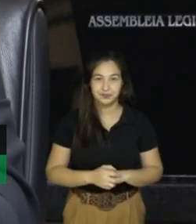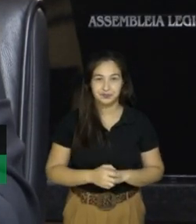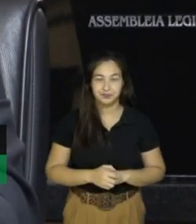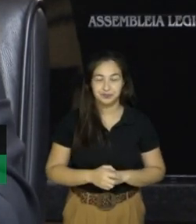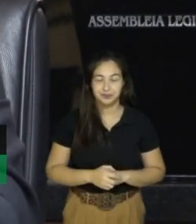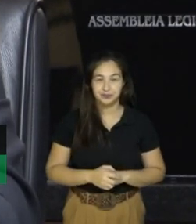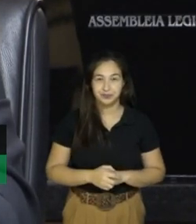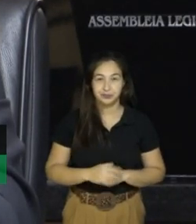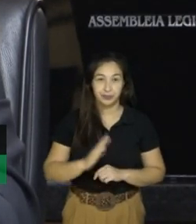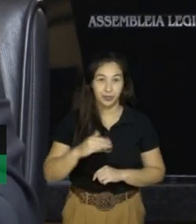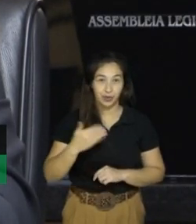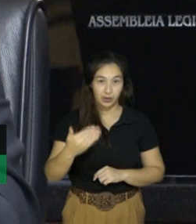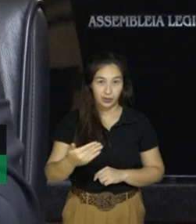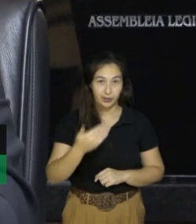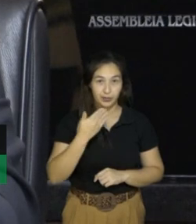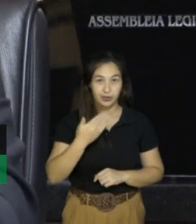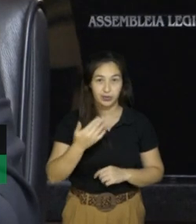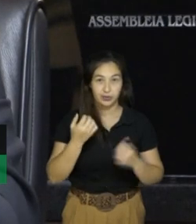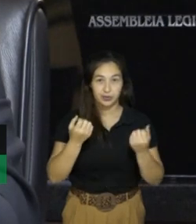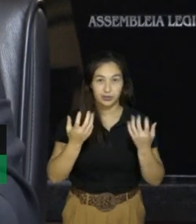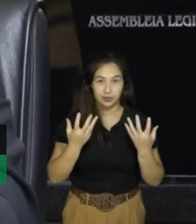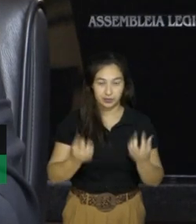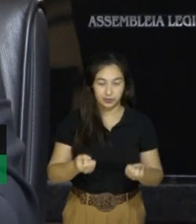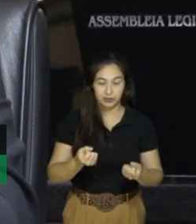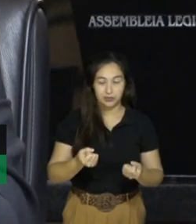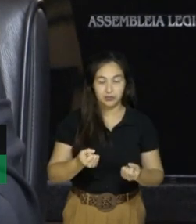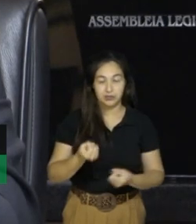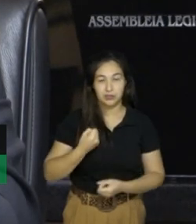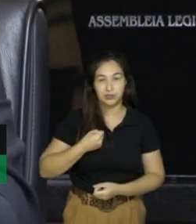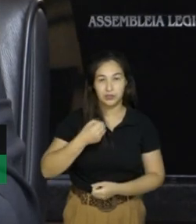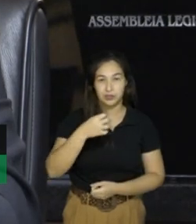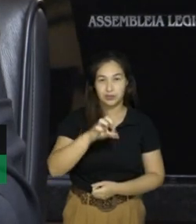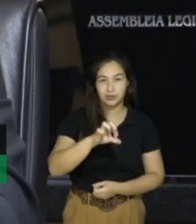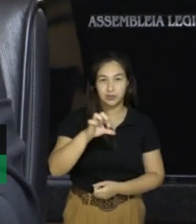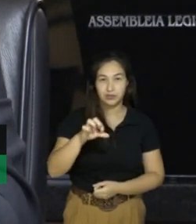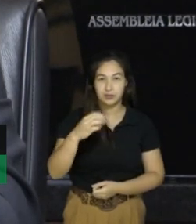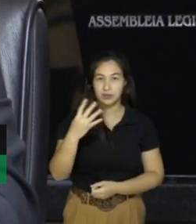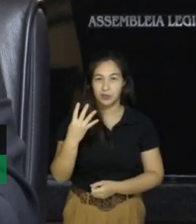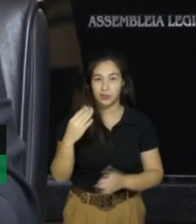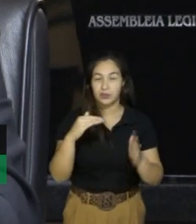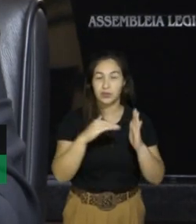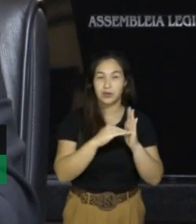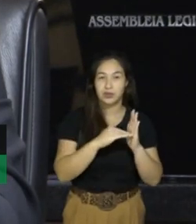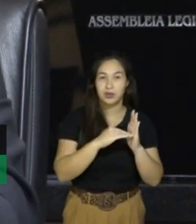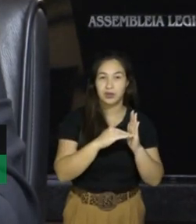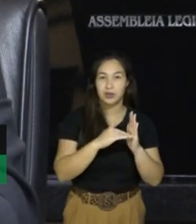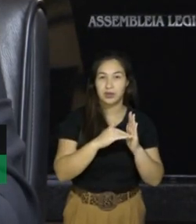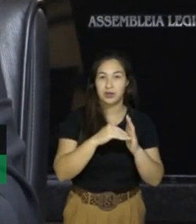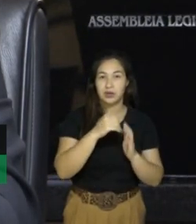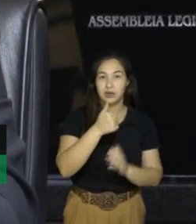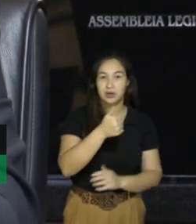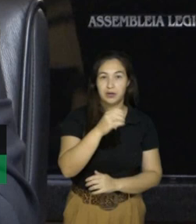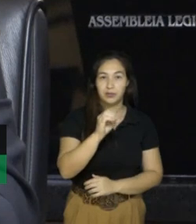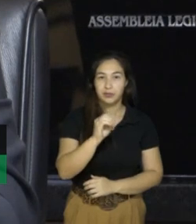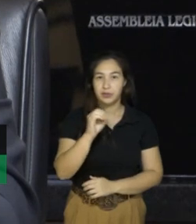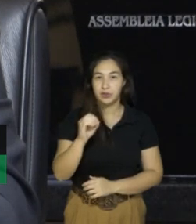deferiu os requerimentos números 994 a 1003